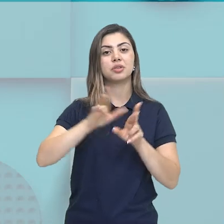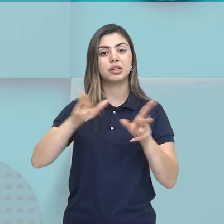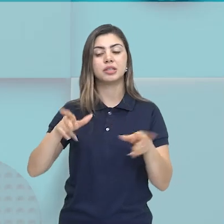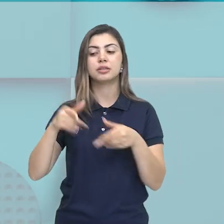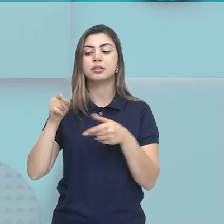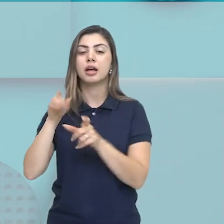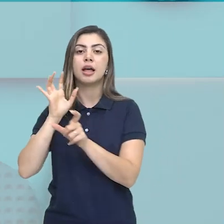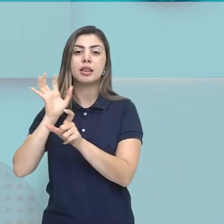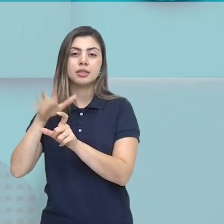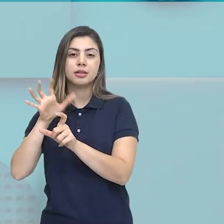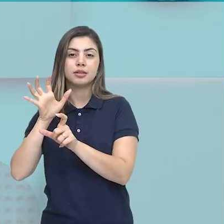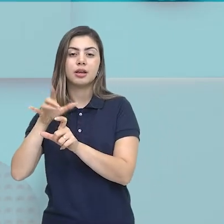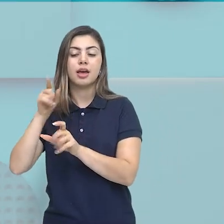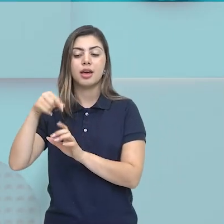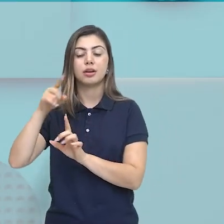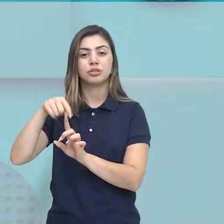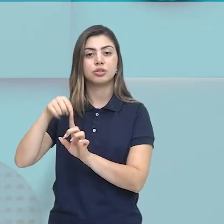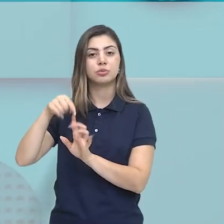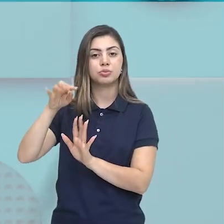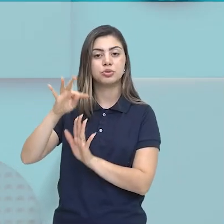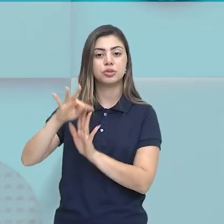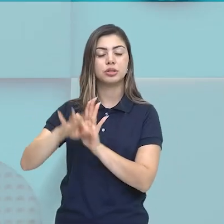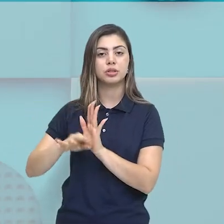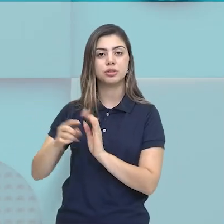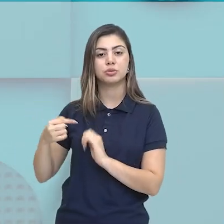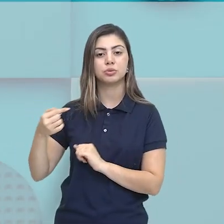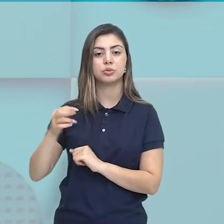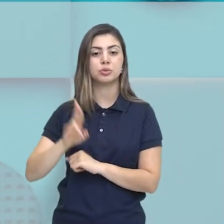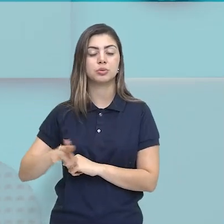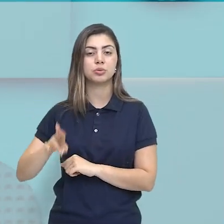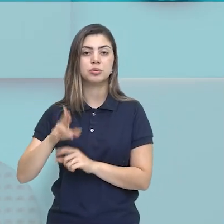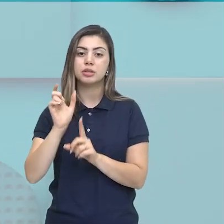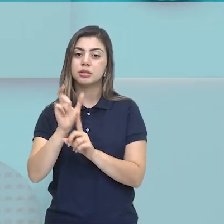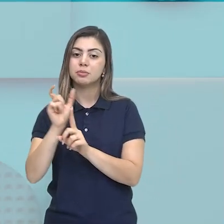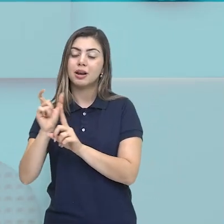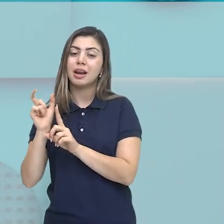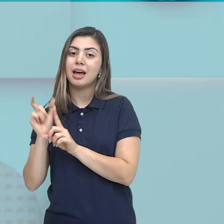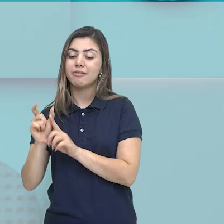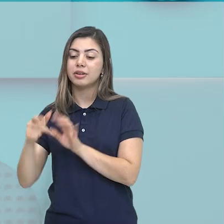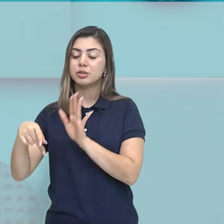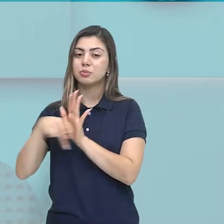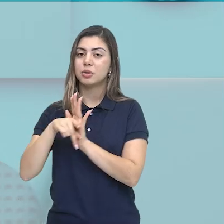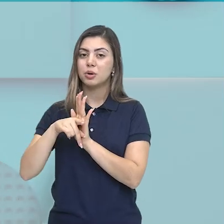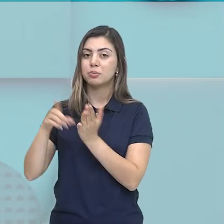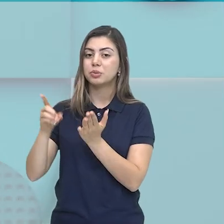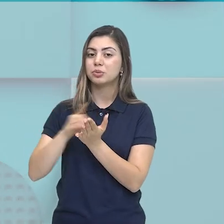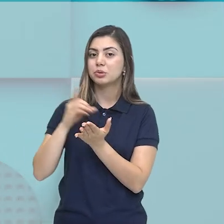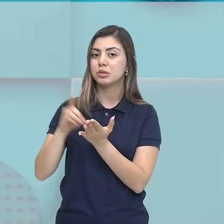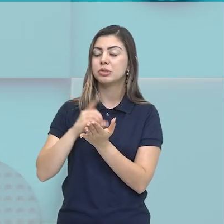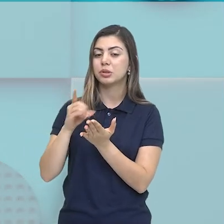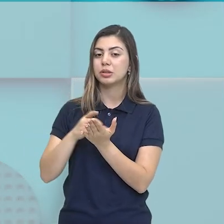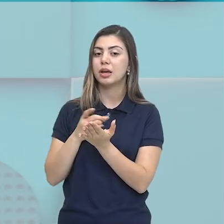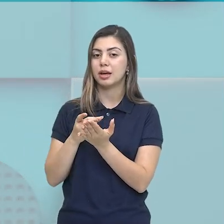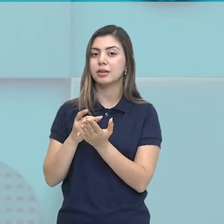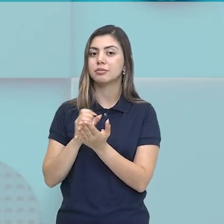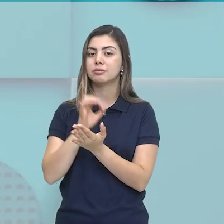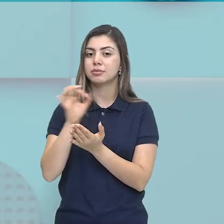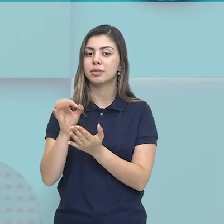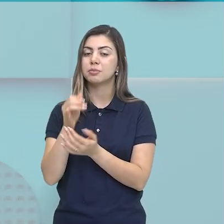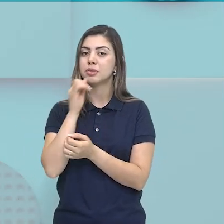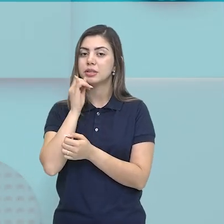gente tem aqueles tipos de textos, nós utilizamos as palavras no sentido denotativo, como os textos